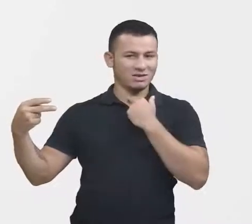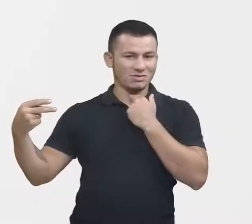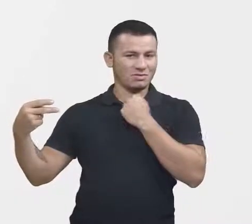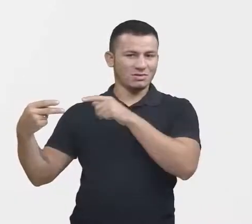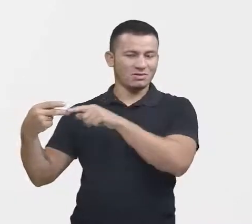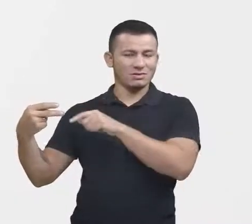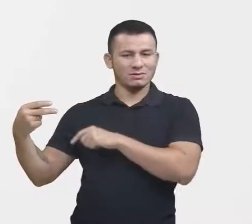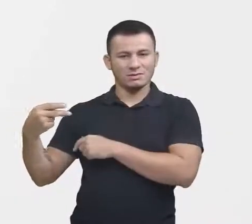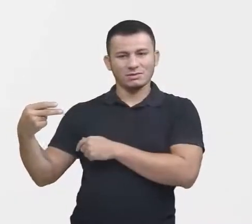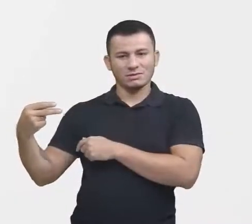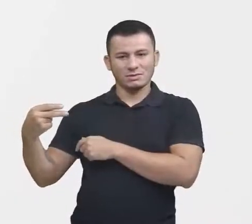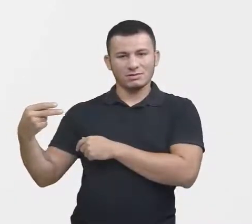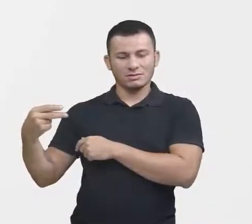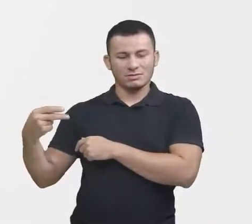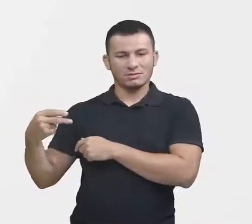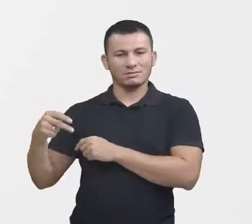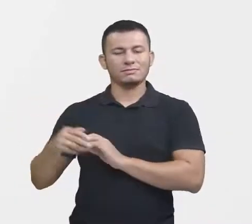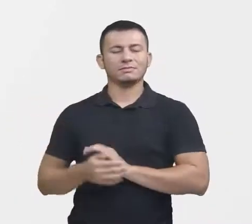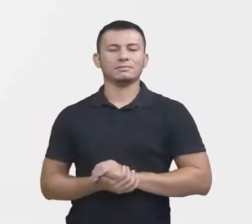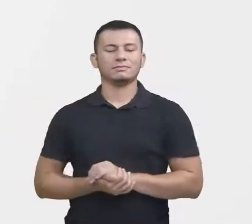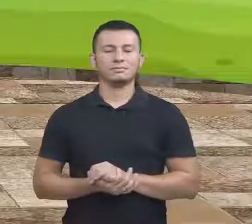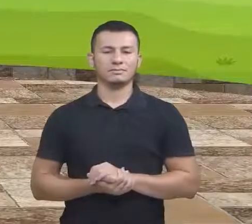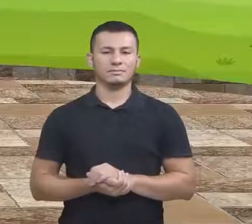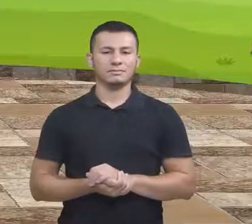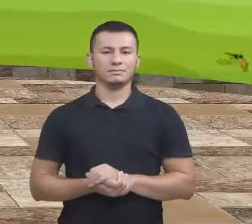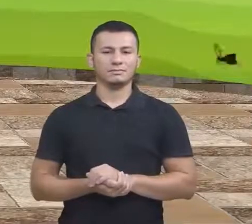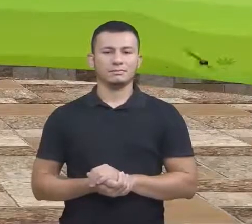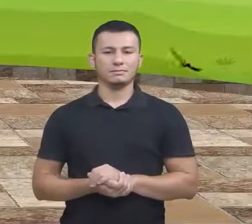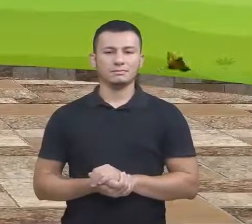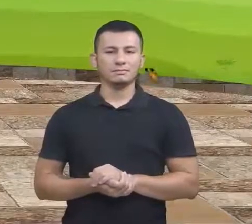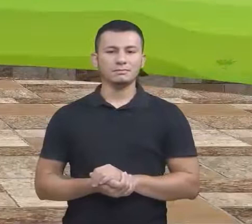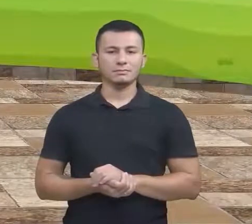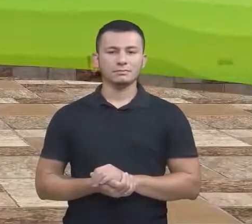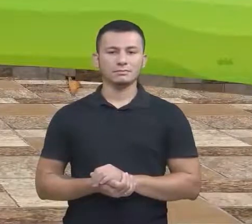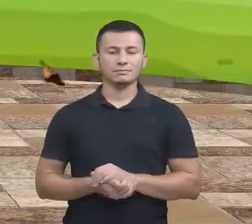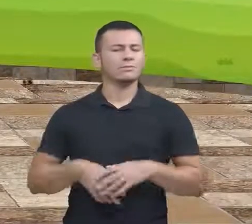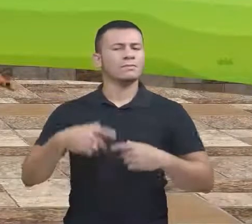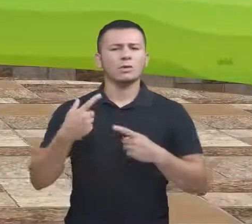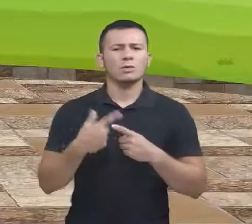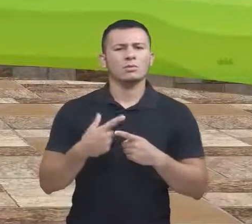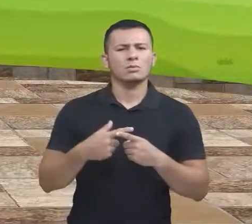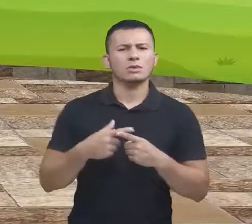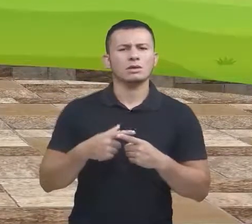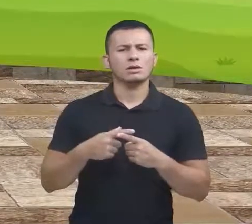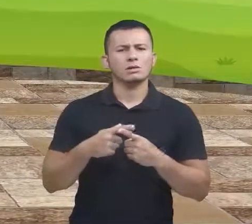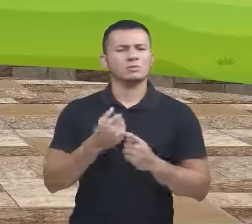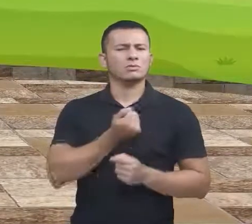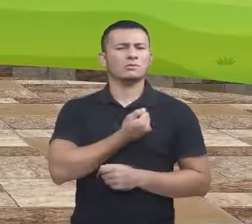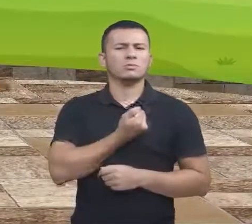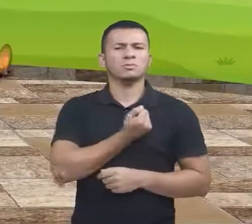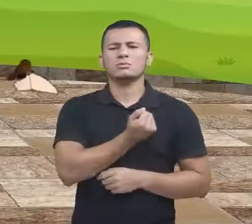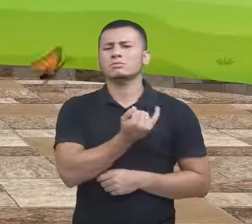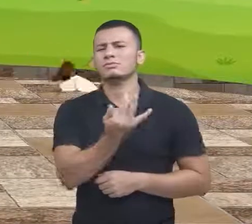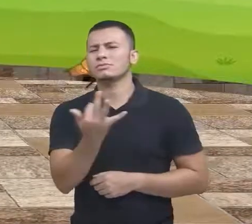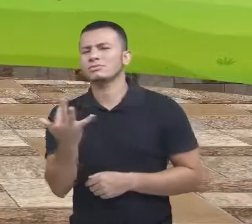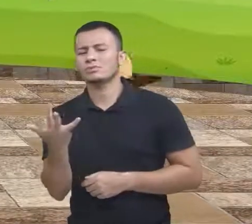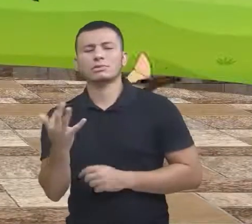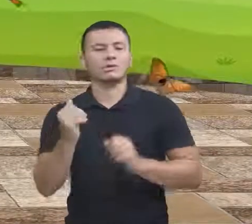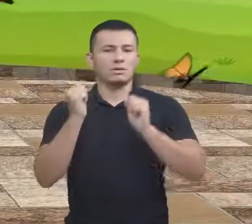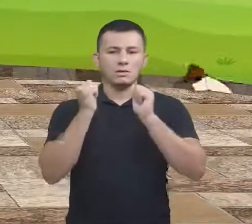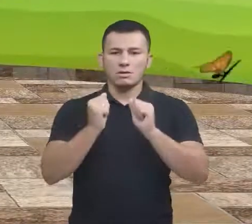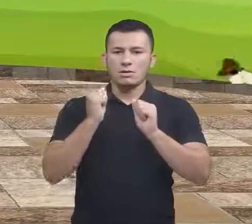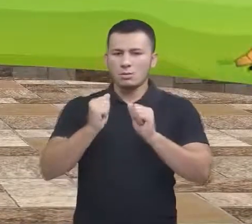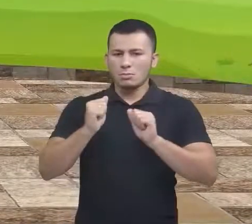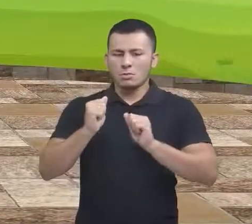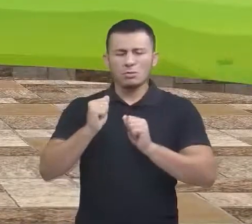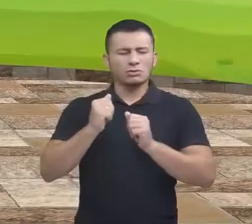e igual é porque com esses números eu posso fazer